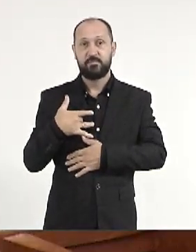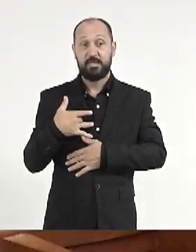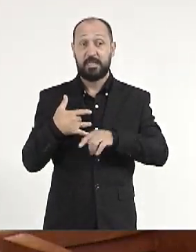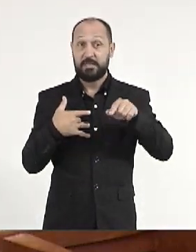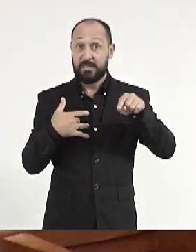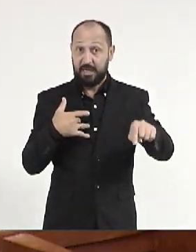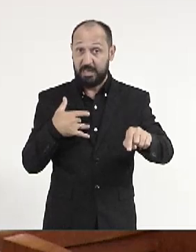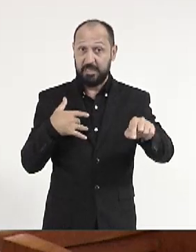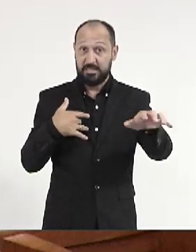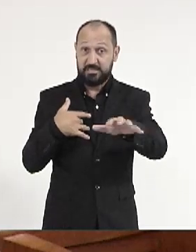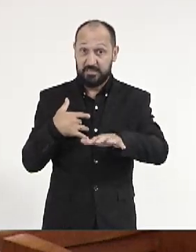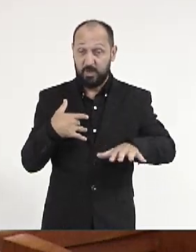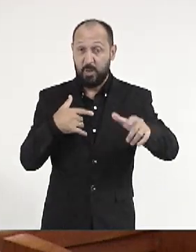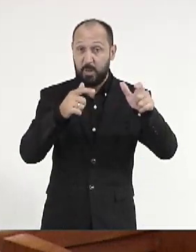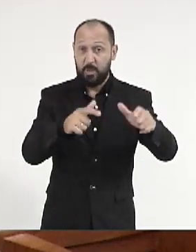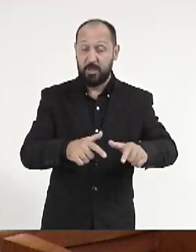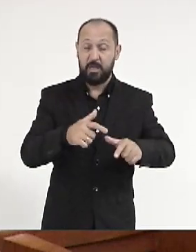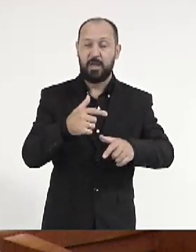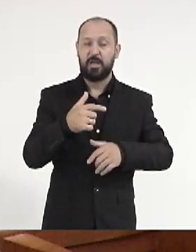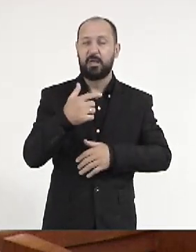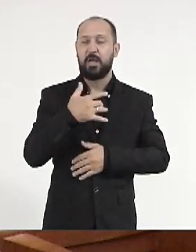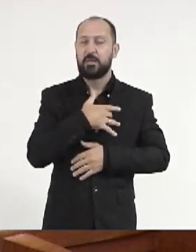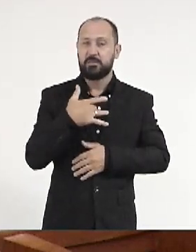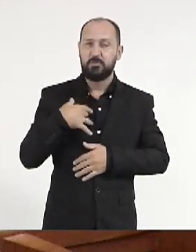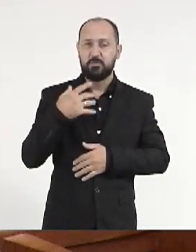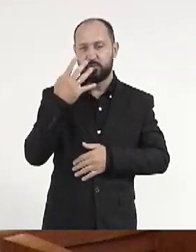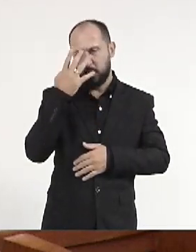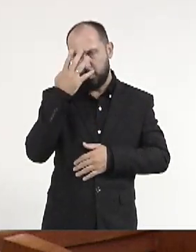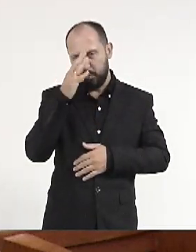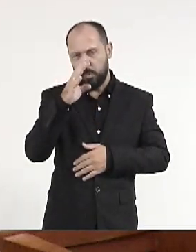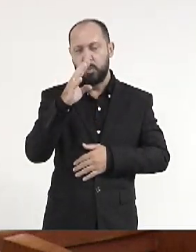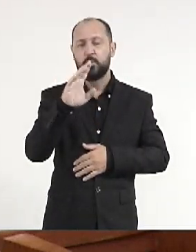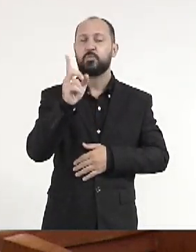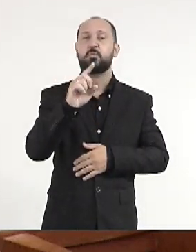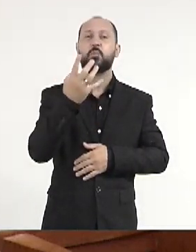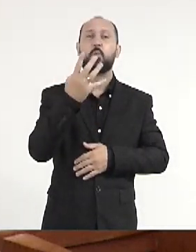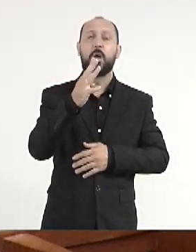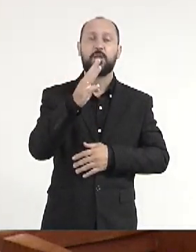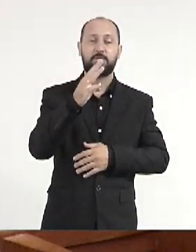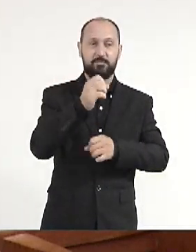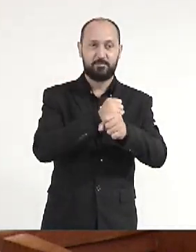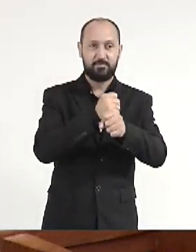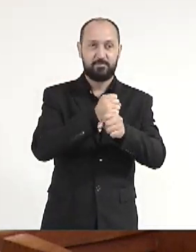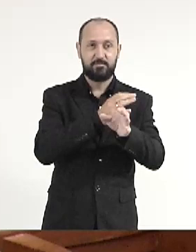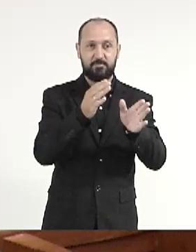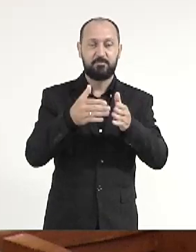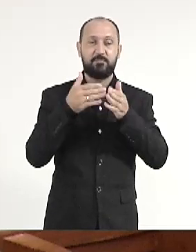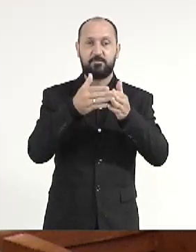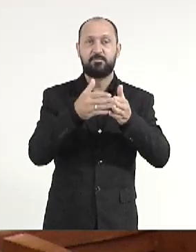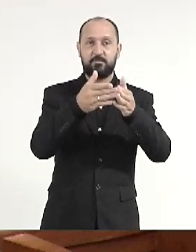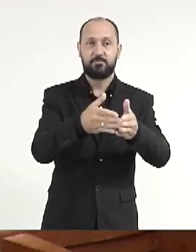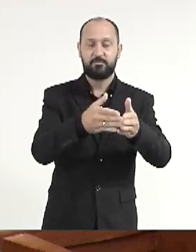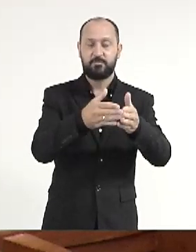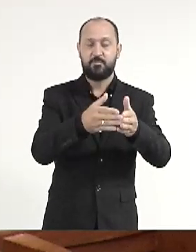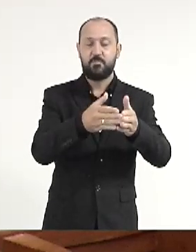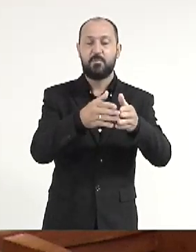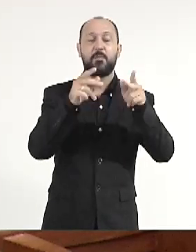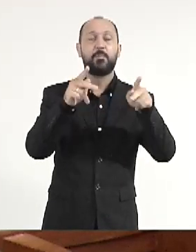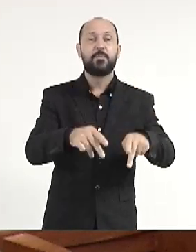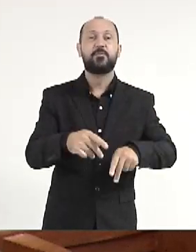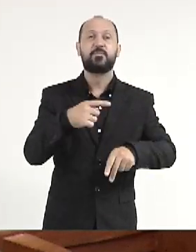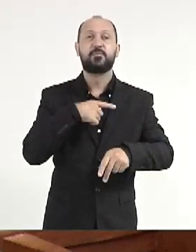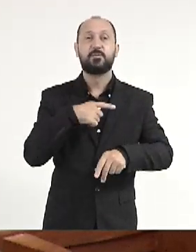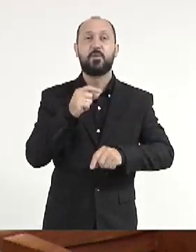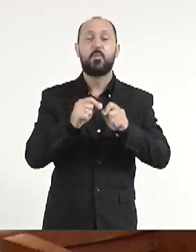lugares chega em torno de 4 vezes ao ano por meio de um barco nos povos das águas. Então, nós temos